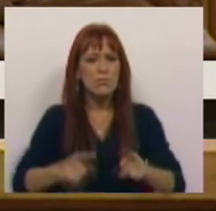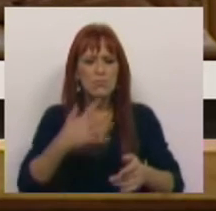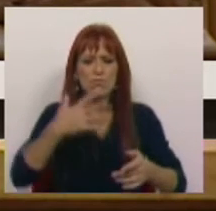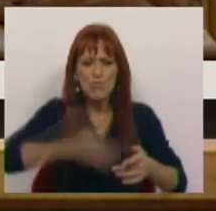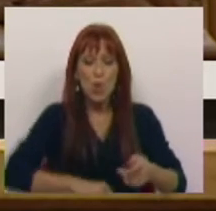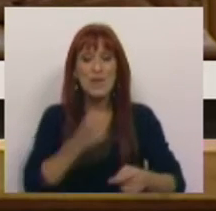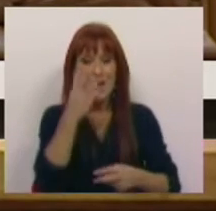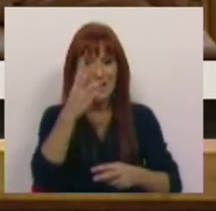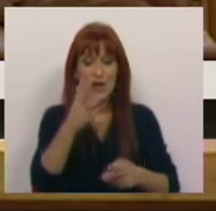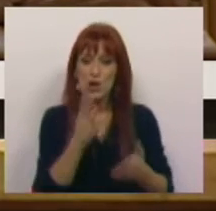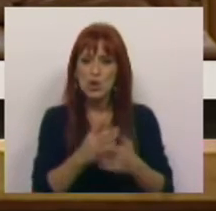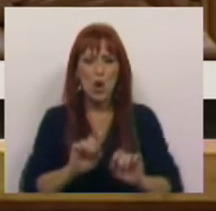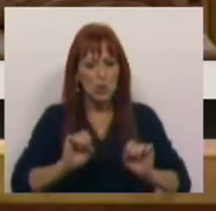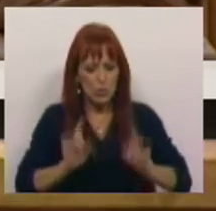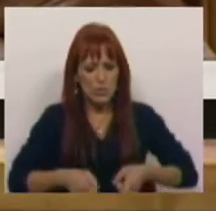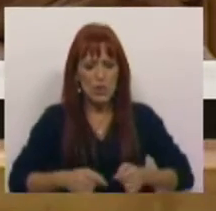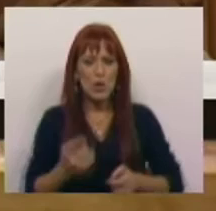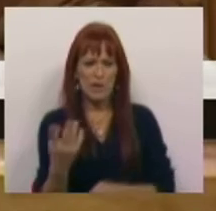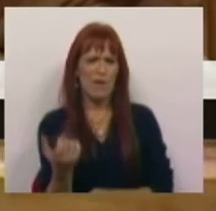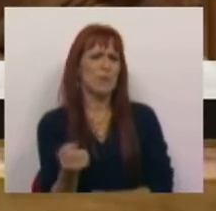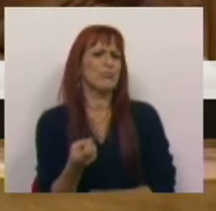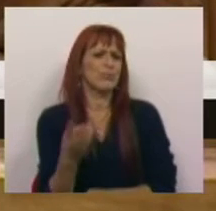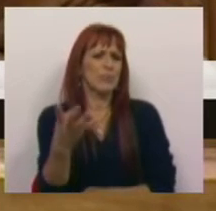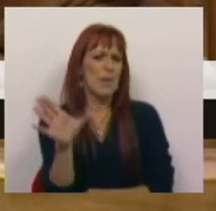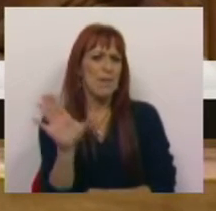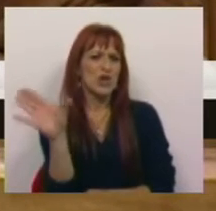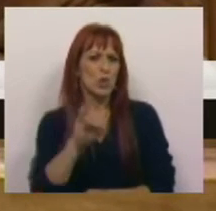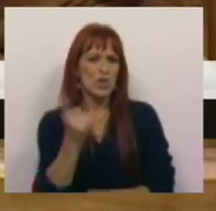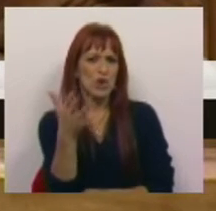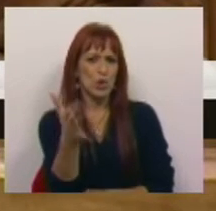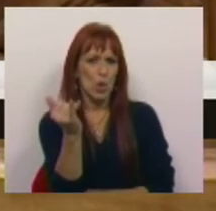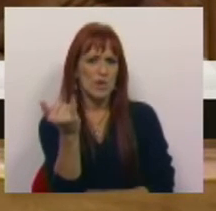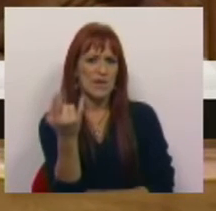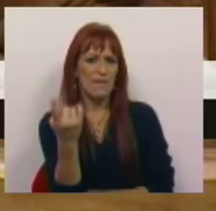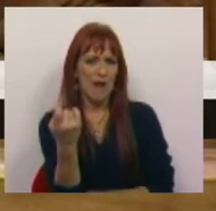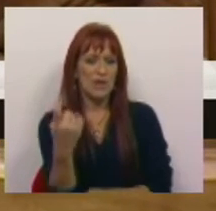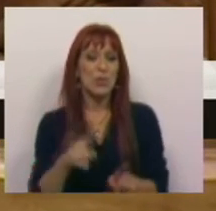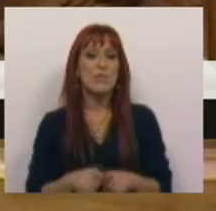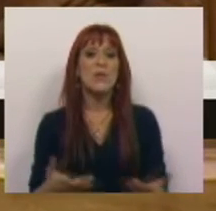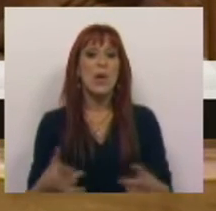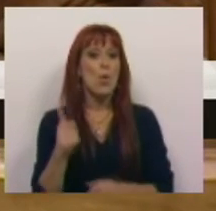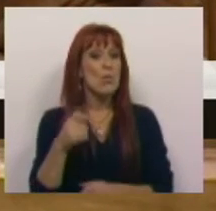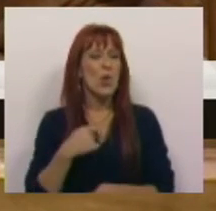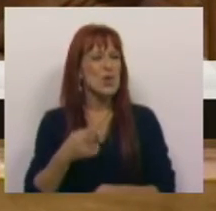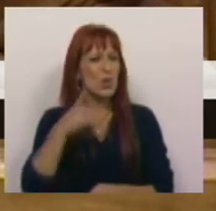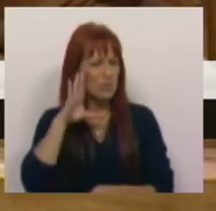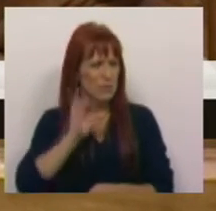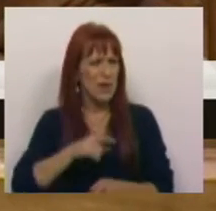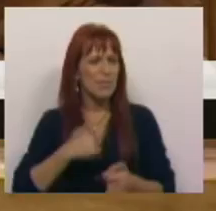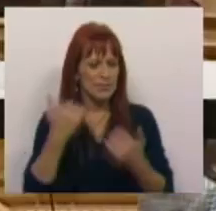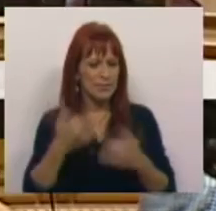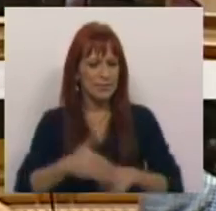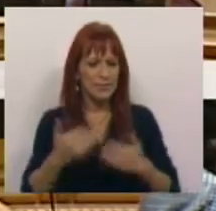e estas 3 devem ser apenas um início, quando faltam ainda mais 12. Mas o Bloco não desconhece os limites.